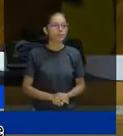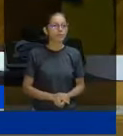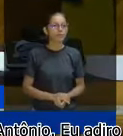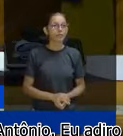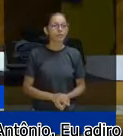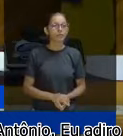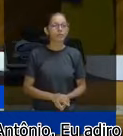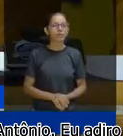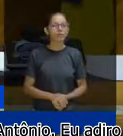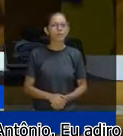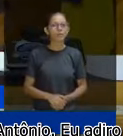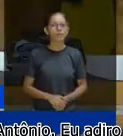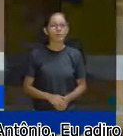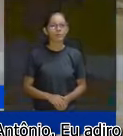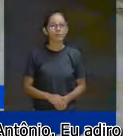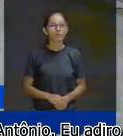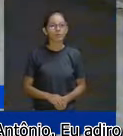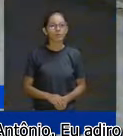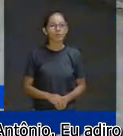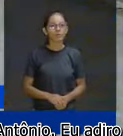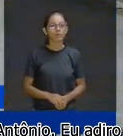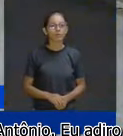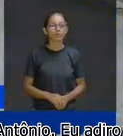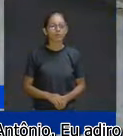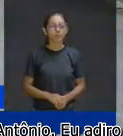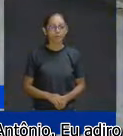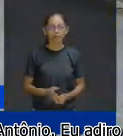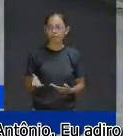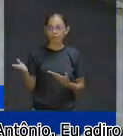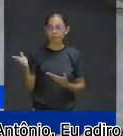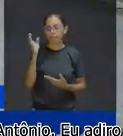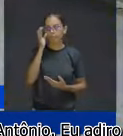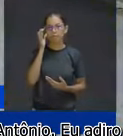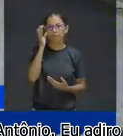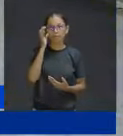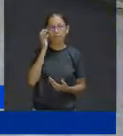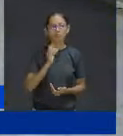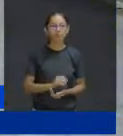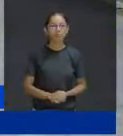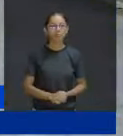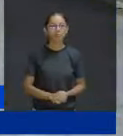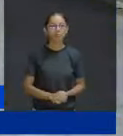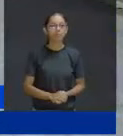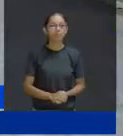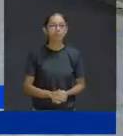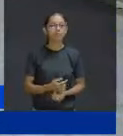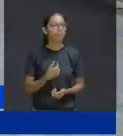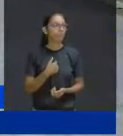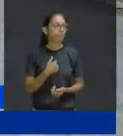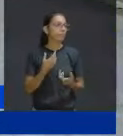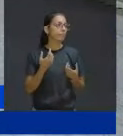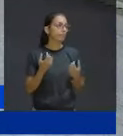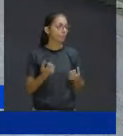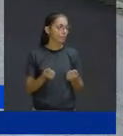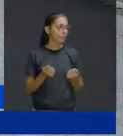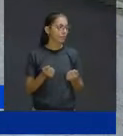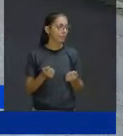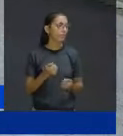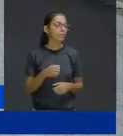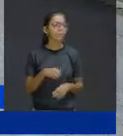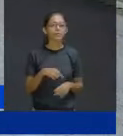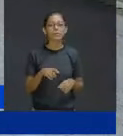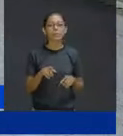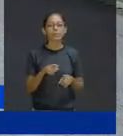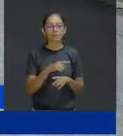proposta. Desembargador Carmo Antônio. Eu adiro a vossa manifestação e já estou de acordo com a